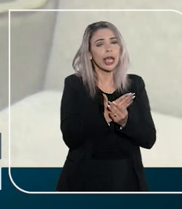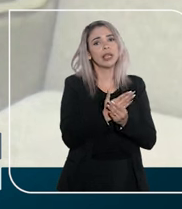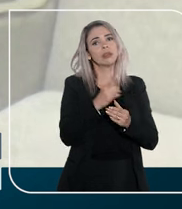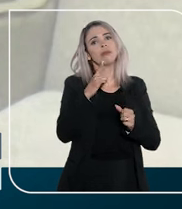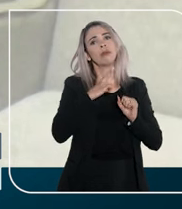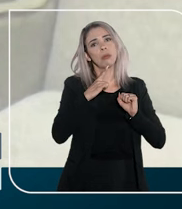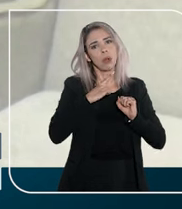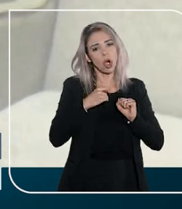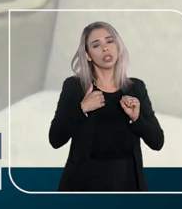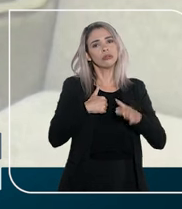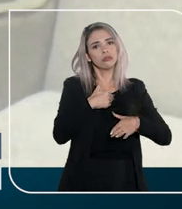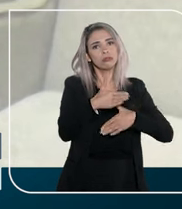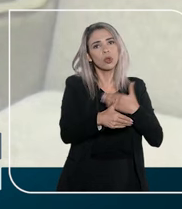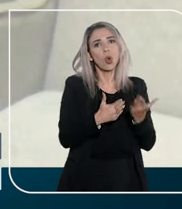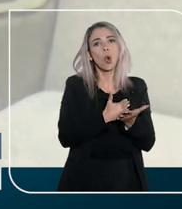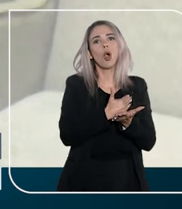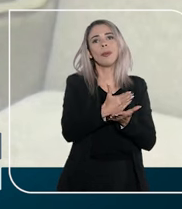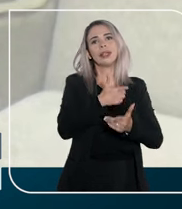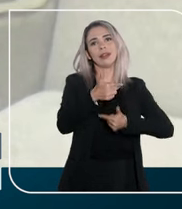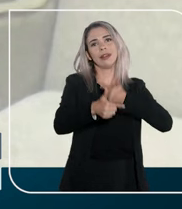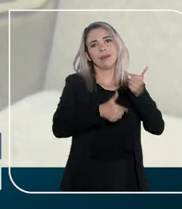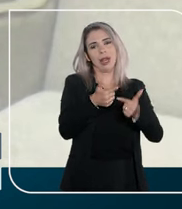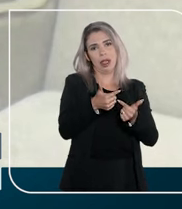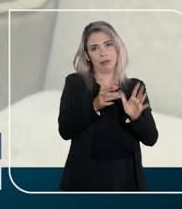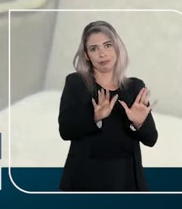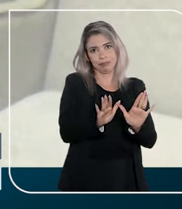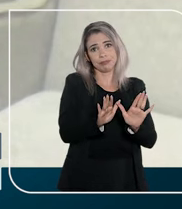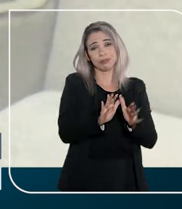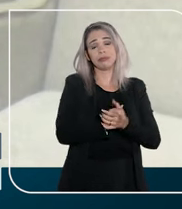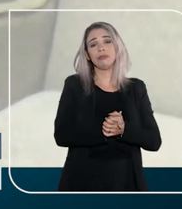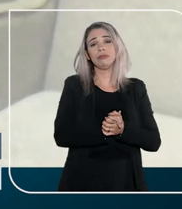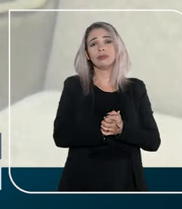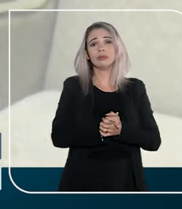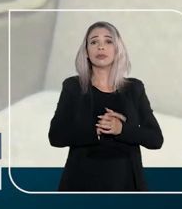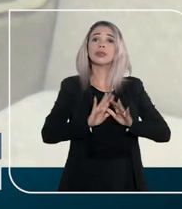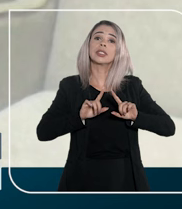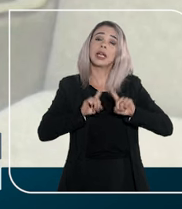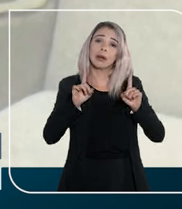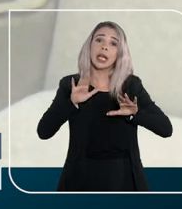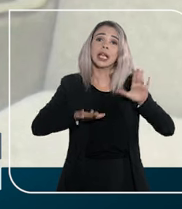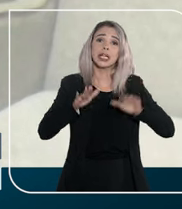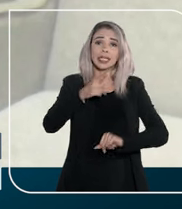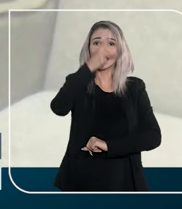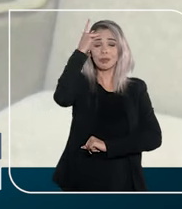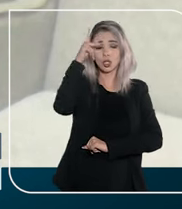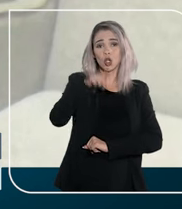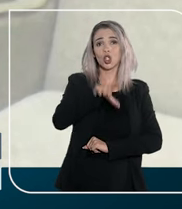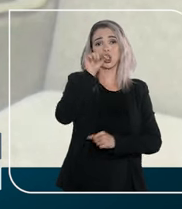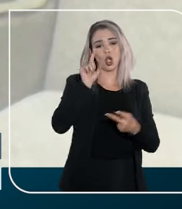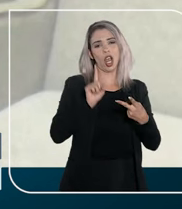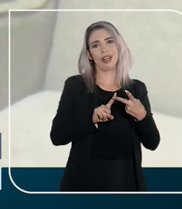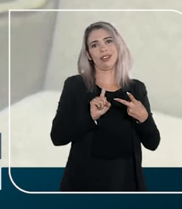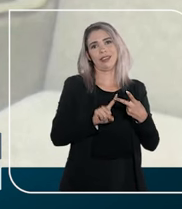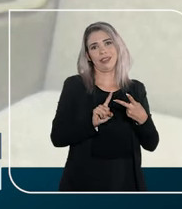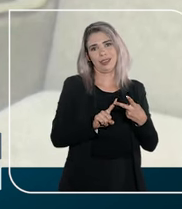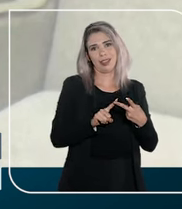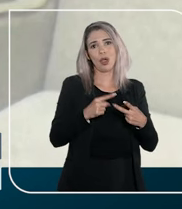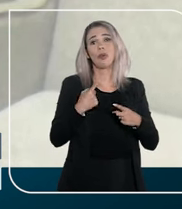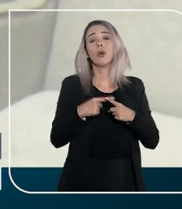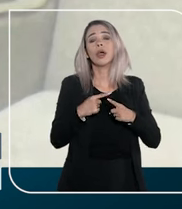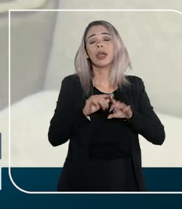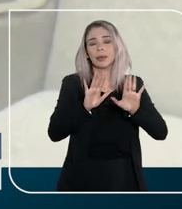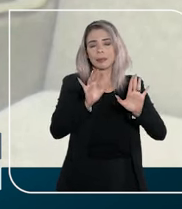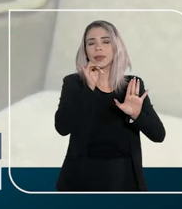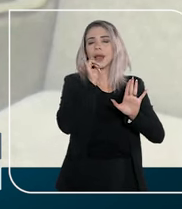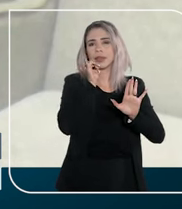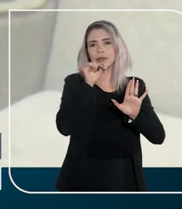processo, né, com o trânsito em julgado da decisão. E, assim, há situações em que, de fato, o candidato vai optar por essa segunda opção, porque